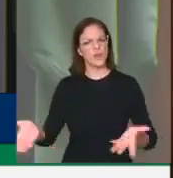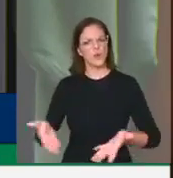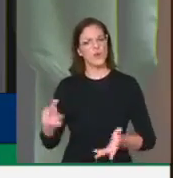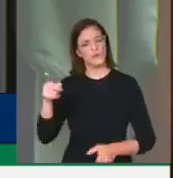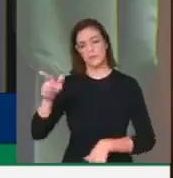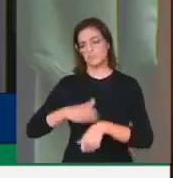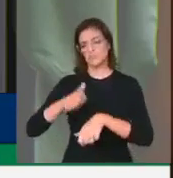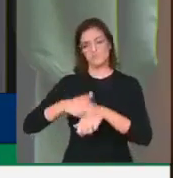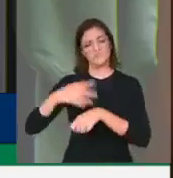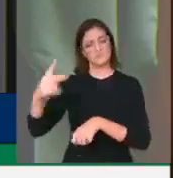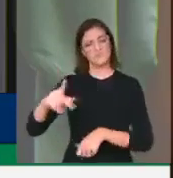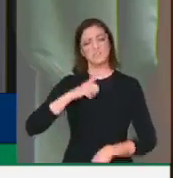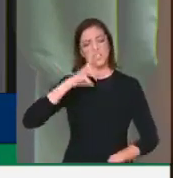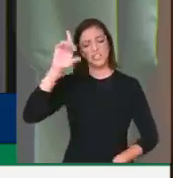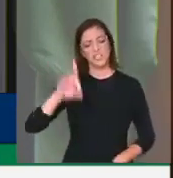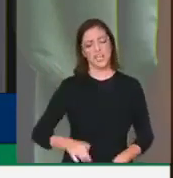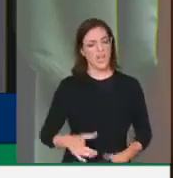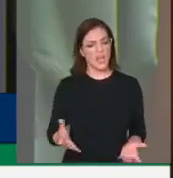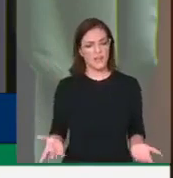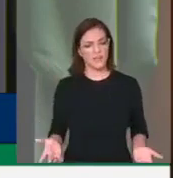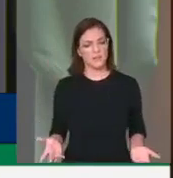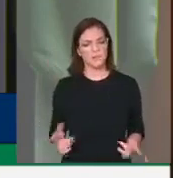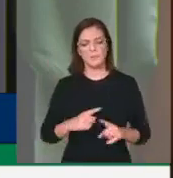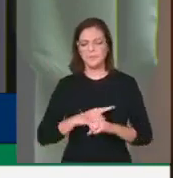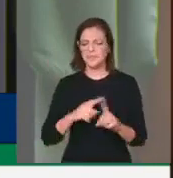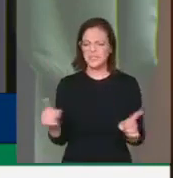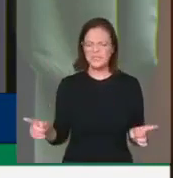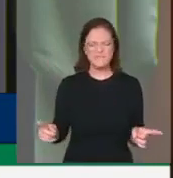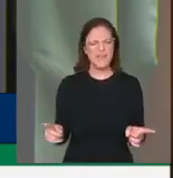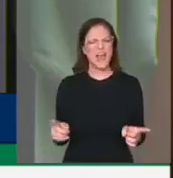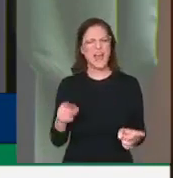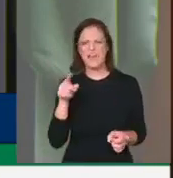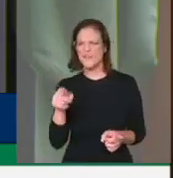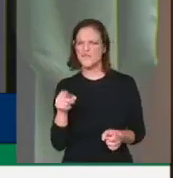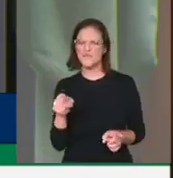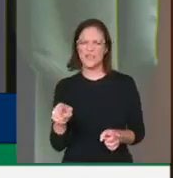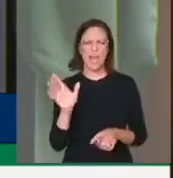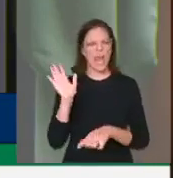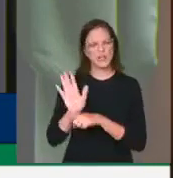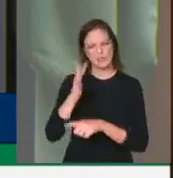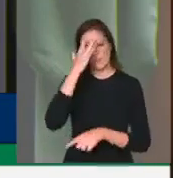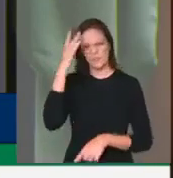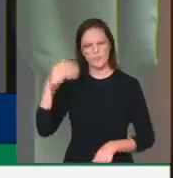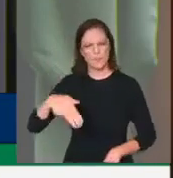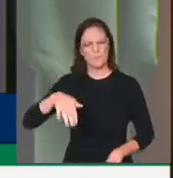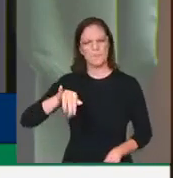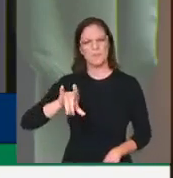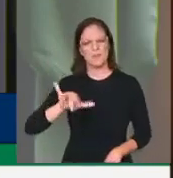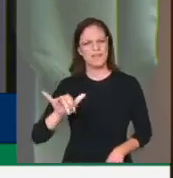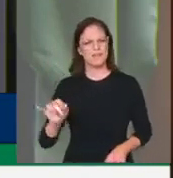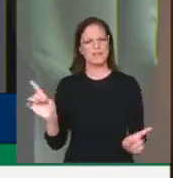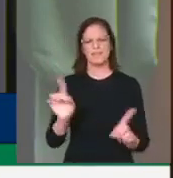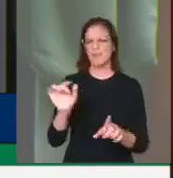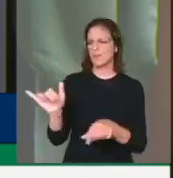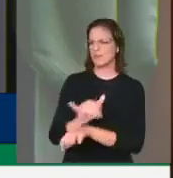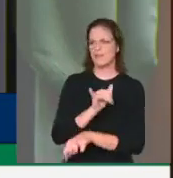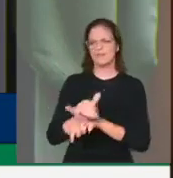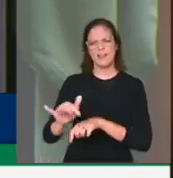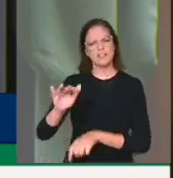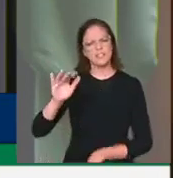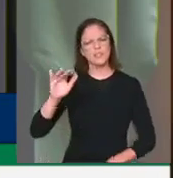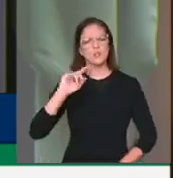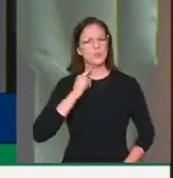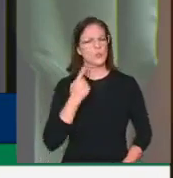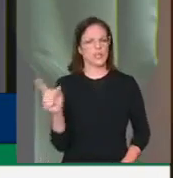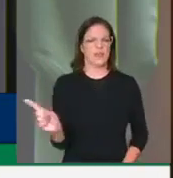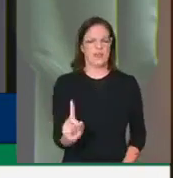tem esse direito. Mas para defender gente que é ligada à milícia, não se utilize dessa baixaria. Não faça isso. A